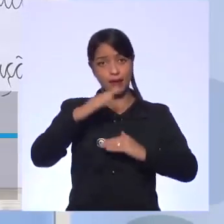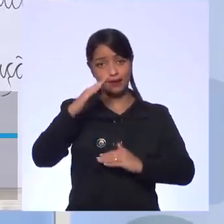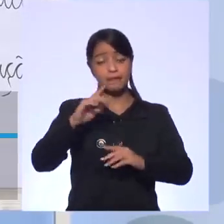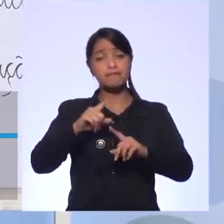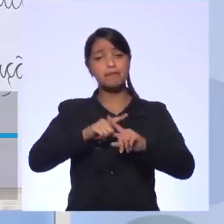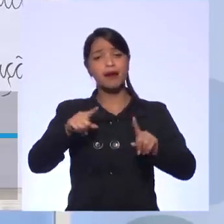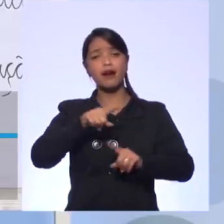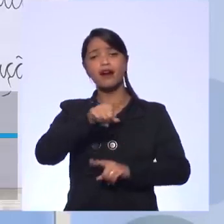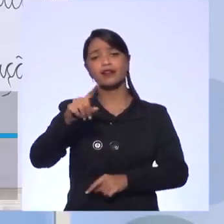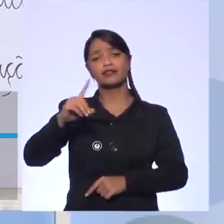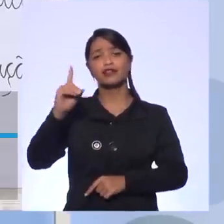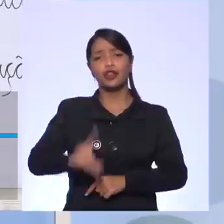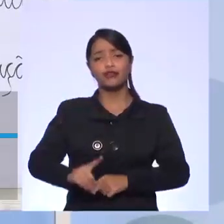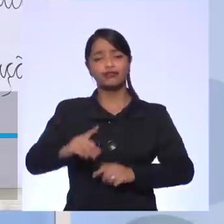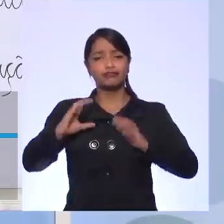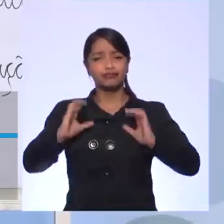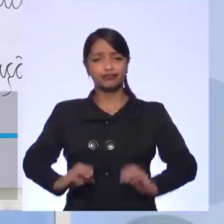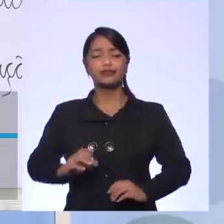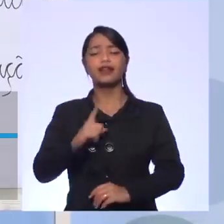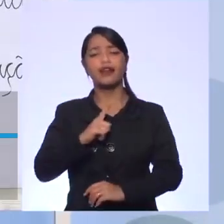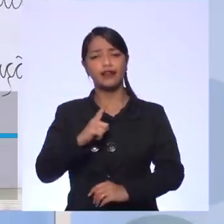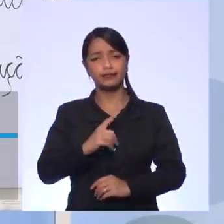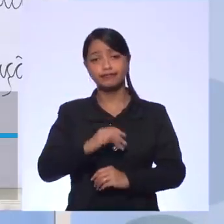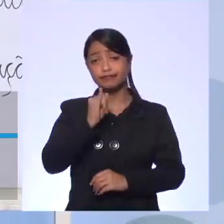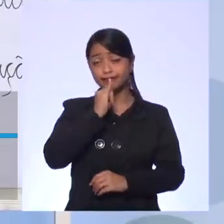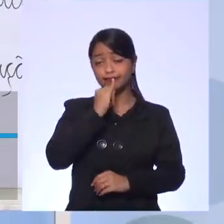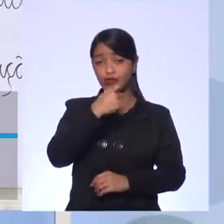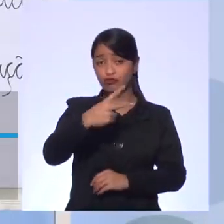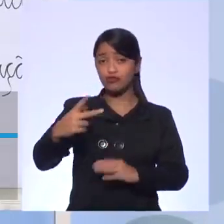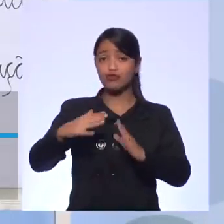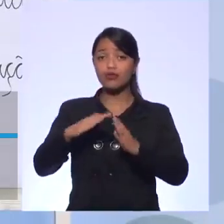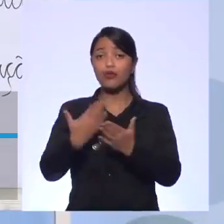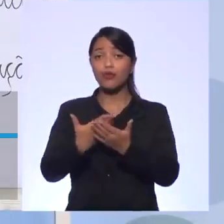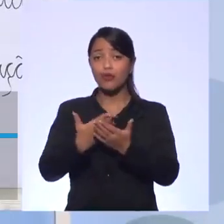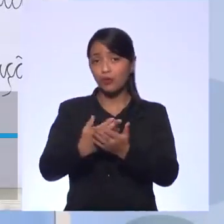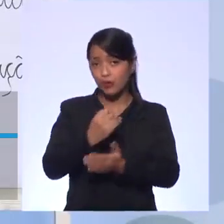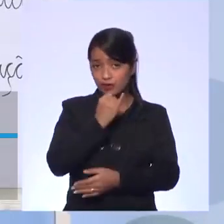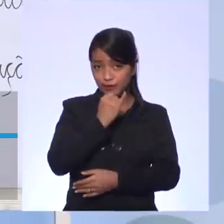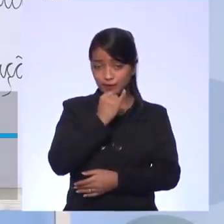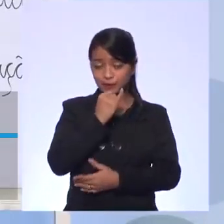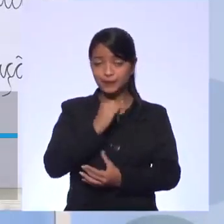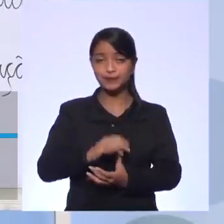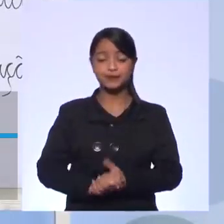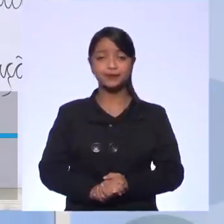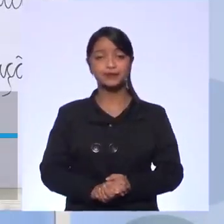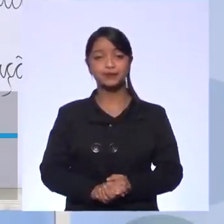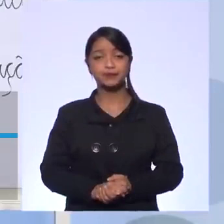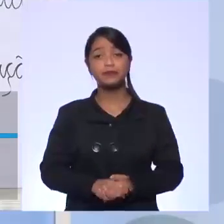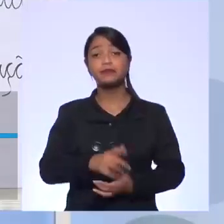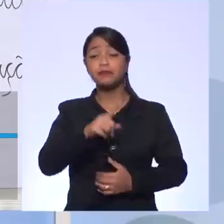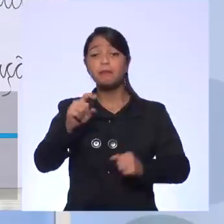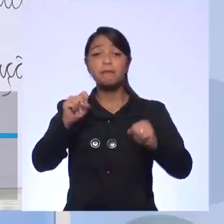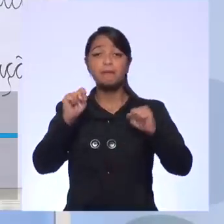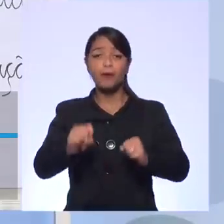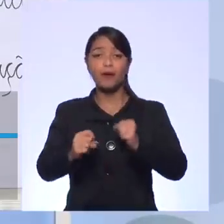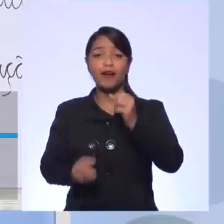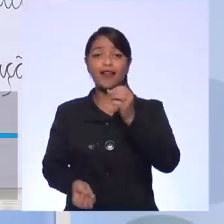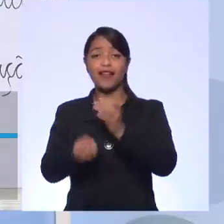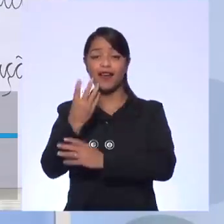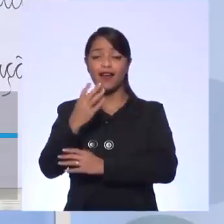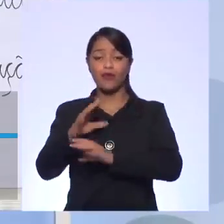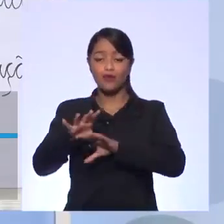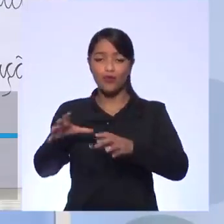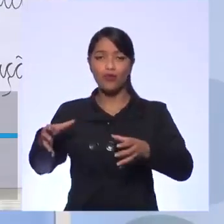dos cidadãos. Vocês, por exemplo, na escola de vocês, é possível que vocês montem grêmios. Então, no